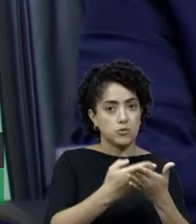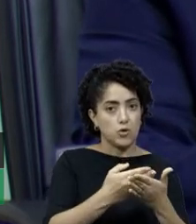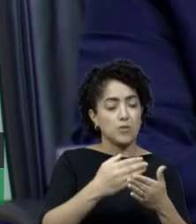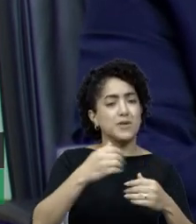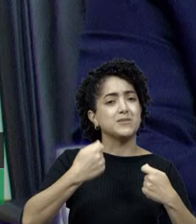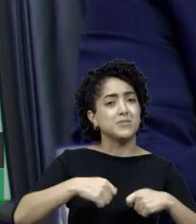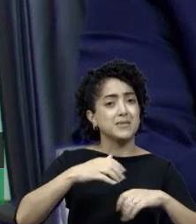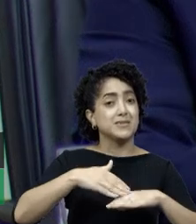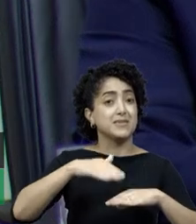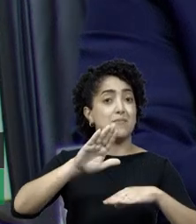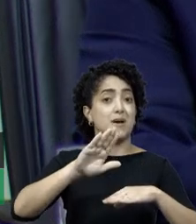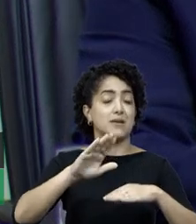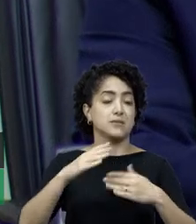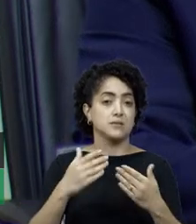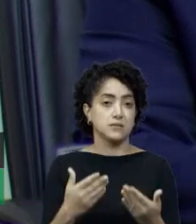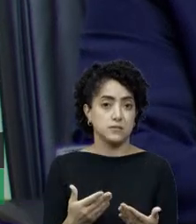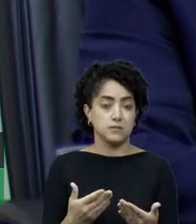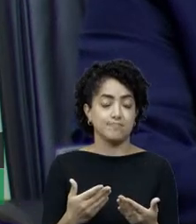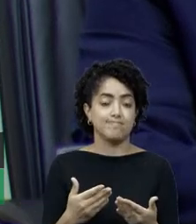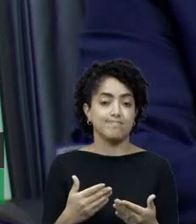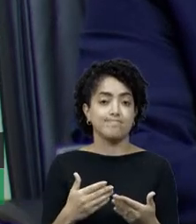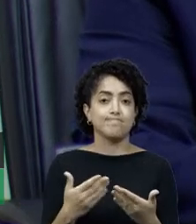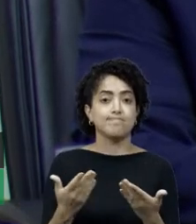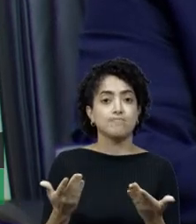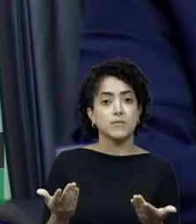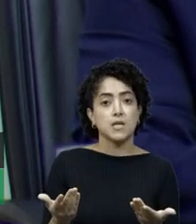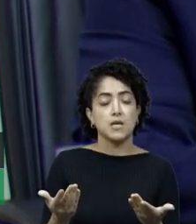efetivamente há, e não tenho nenhuma,